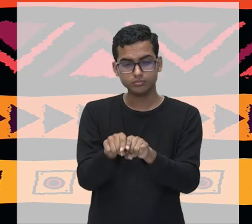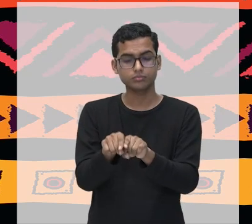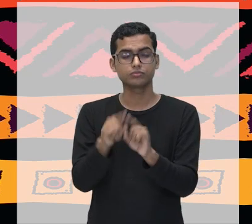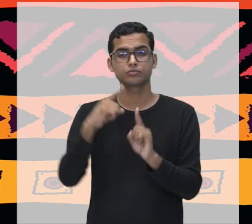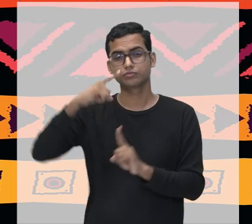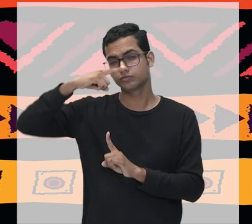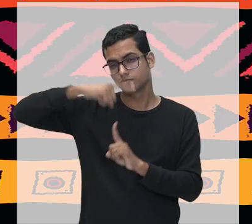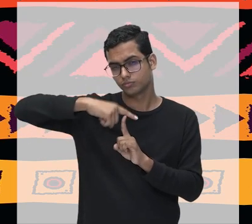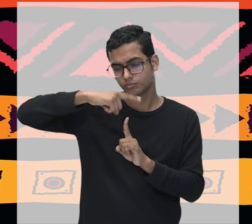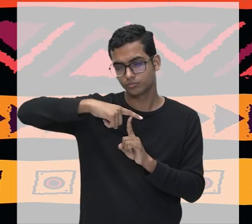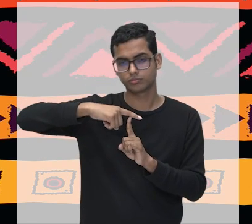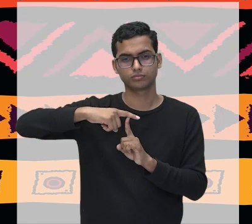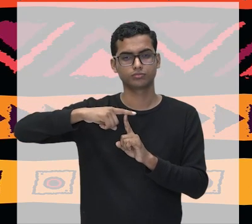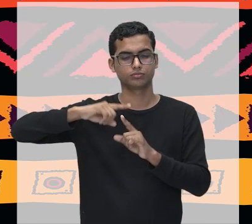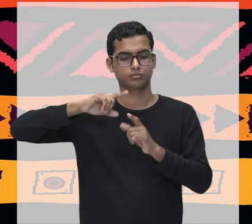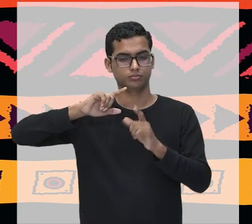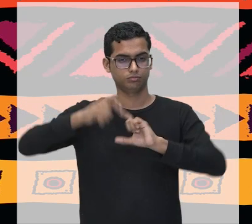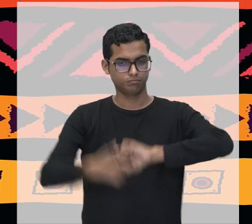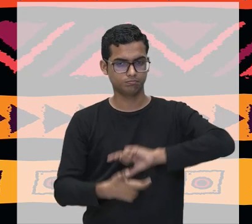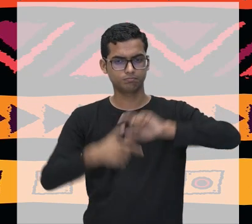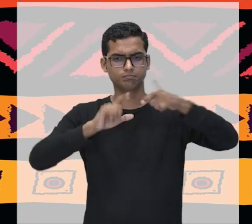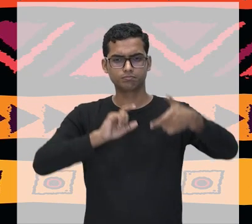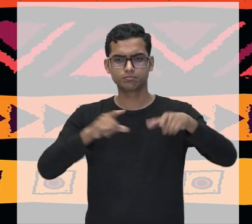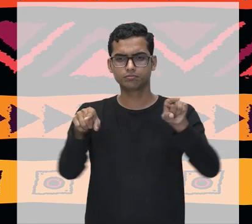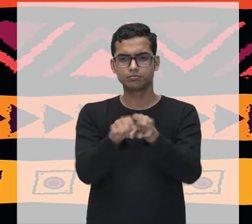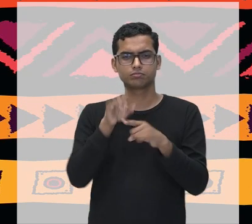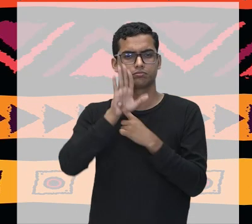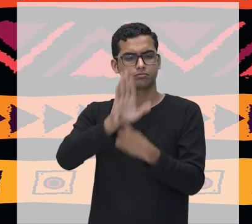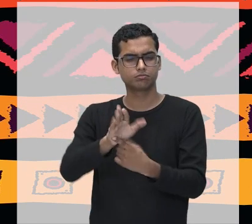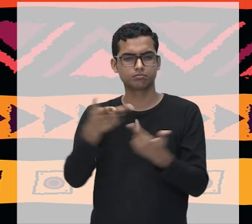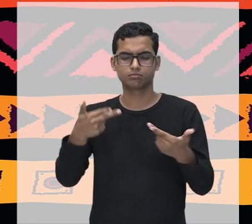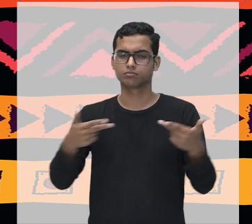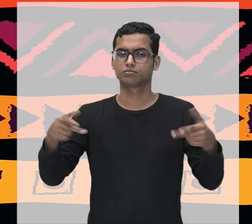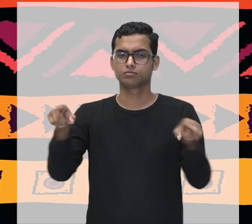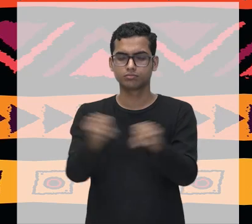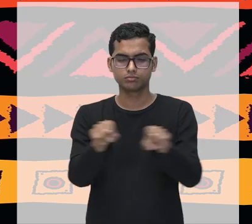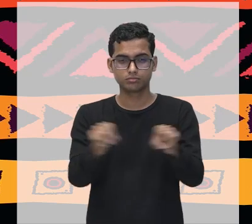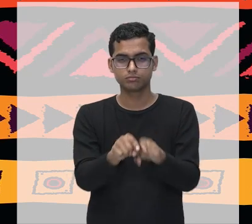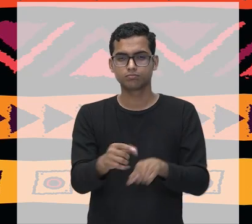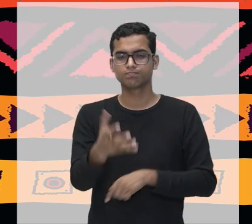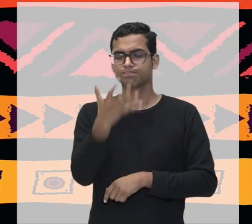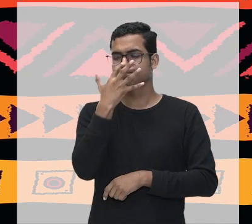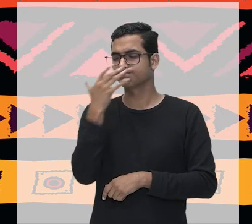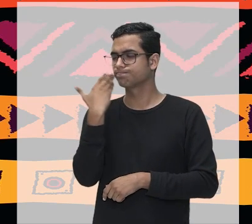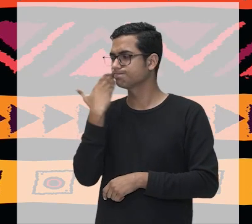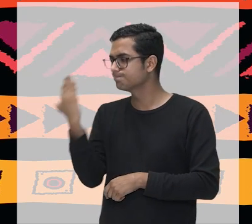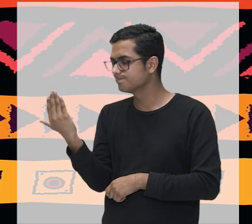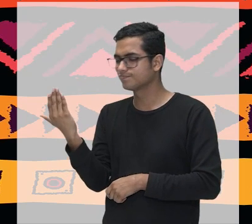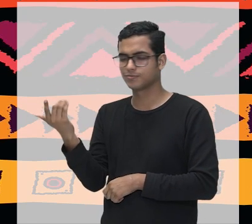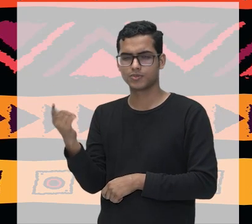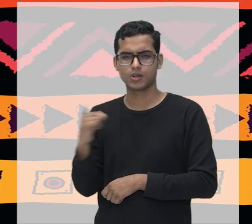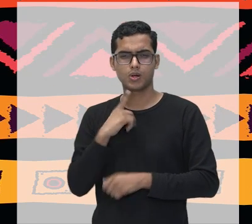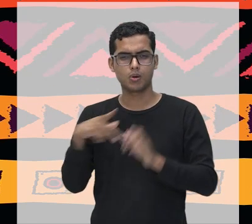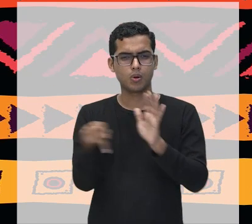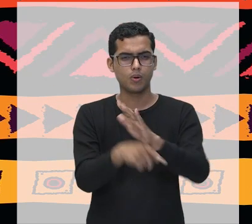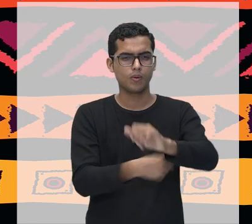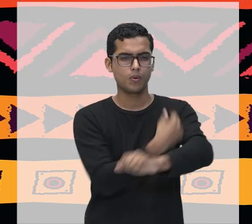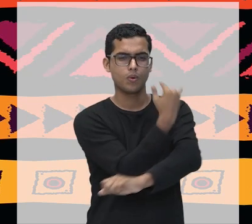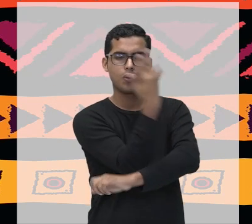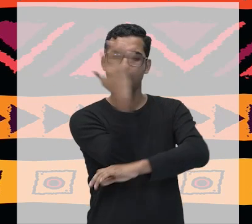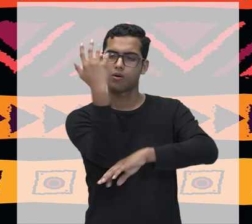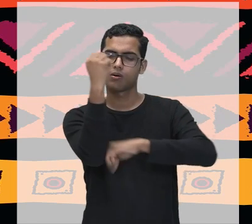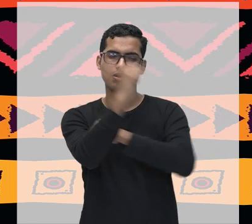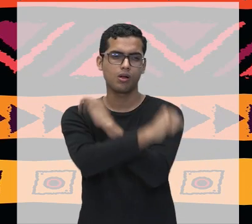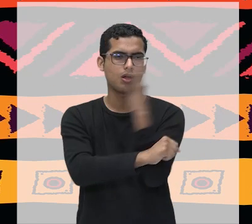frequentemente usadas para criar padrões complexos que são atraentes e cativantes. A natureza é outra fonte